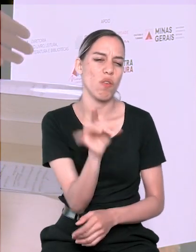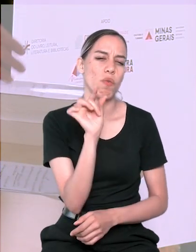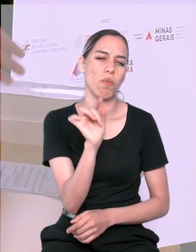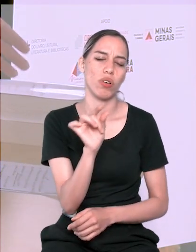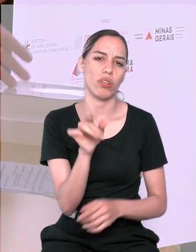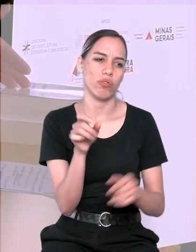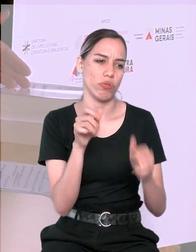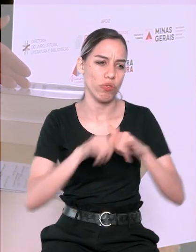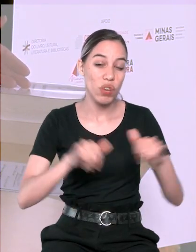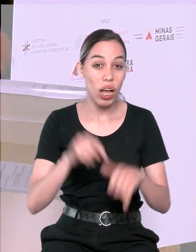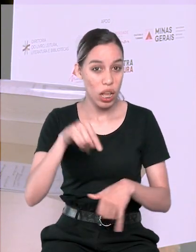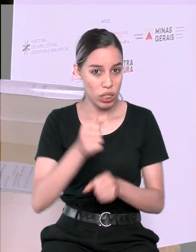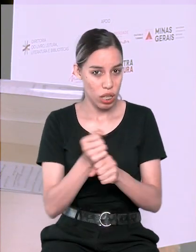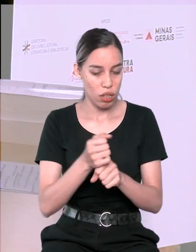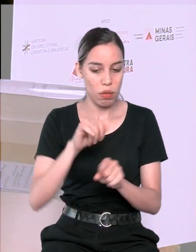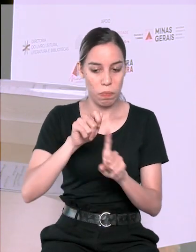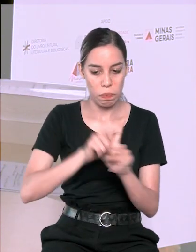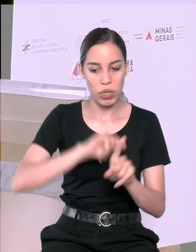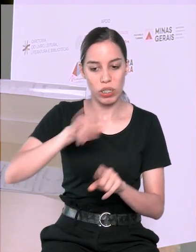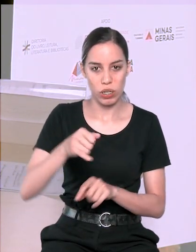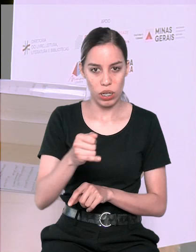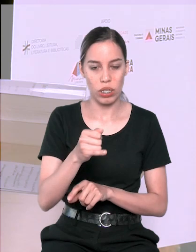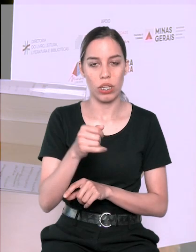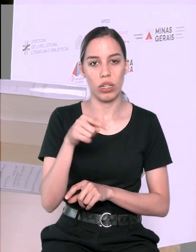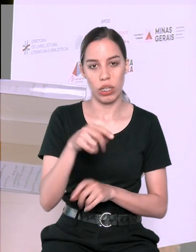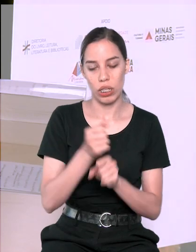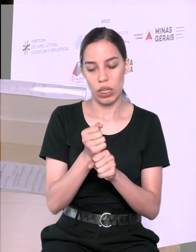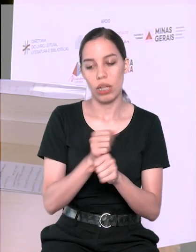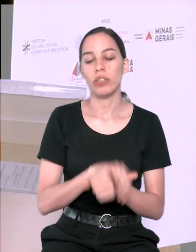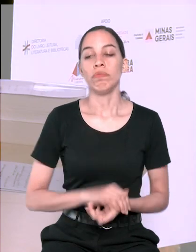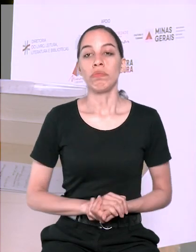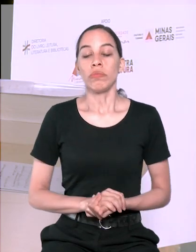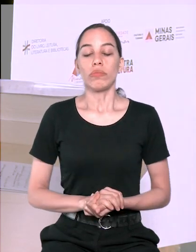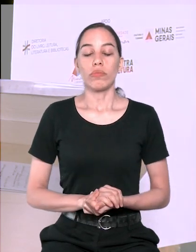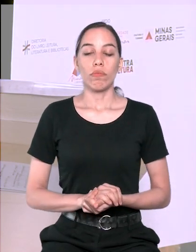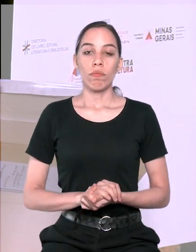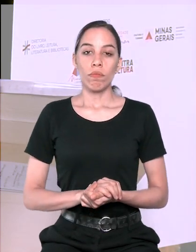que foi publicado esse ano, saiu em janeiro desse ano. Né?